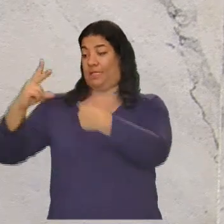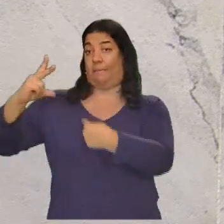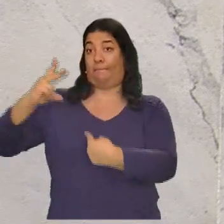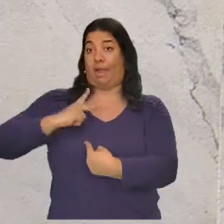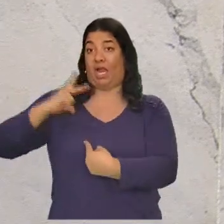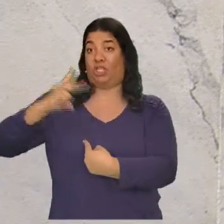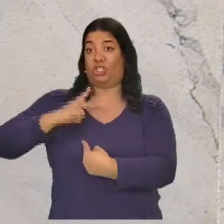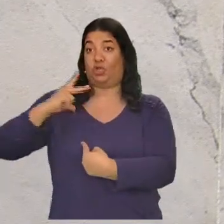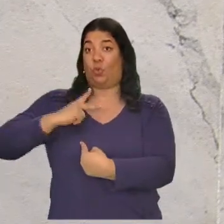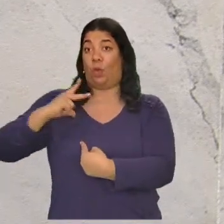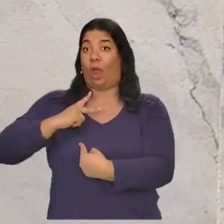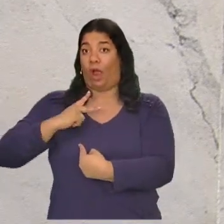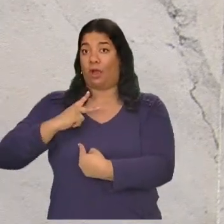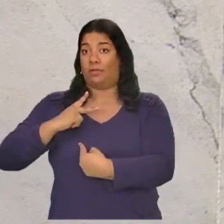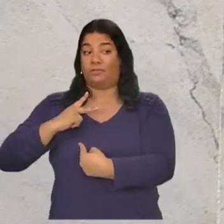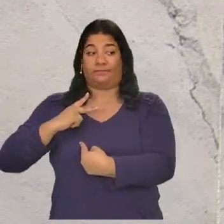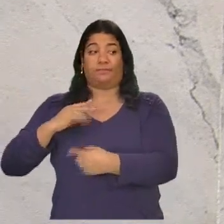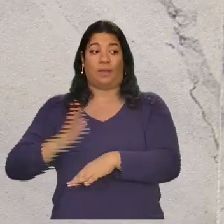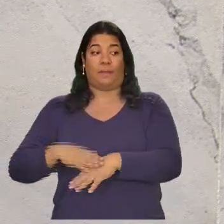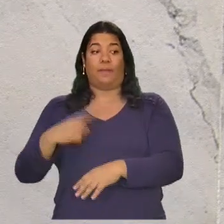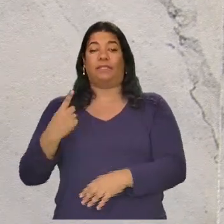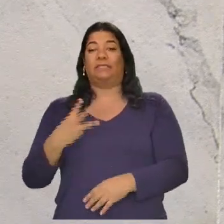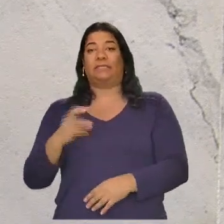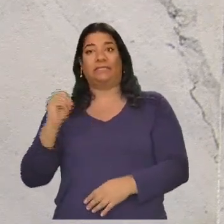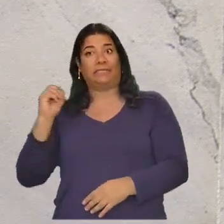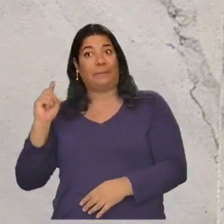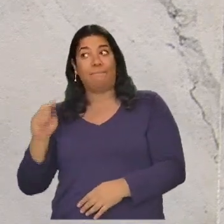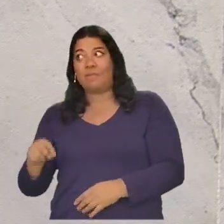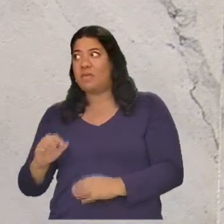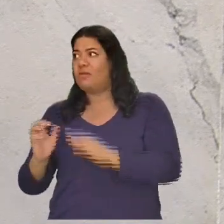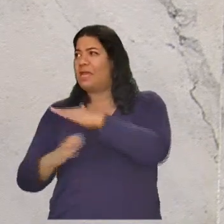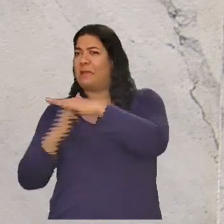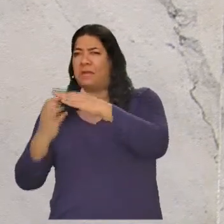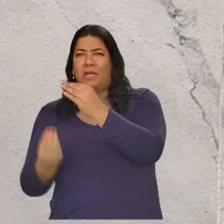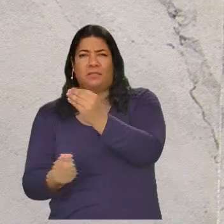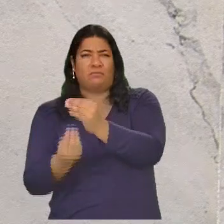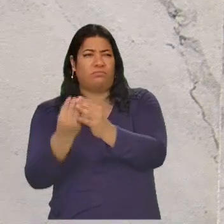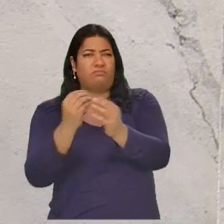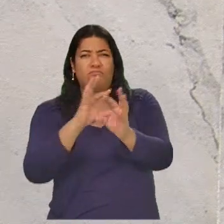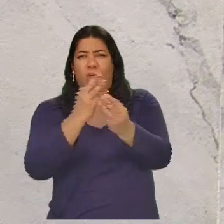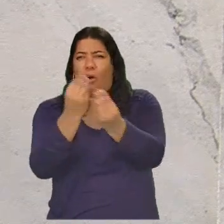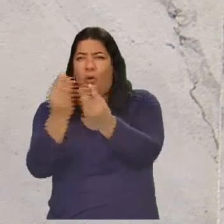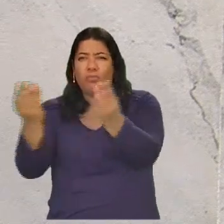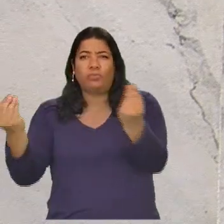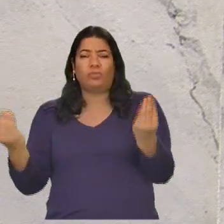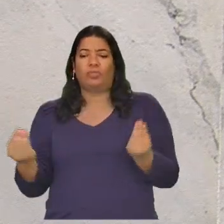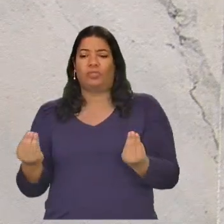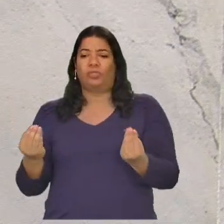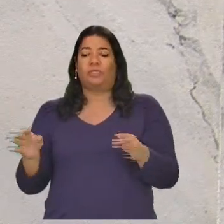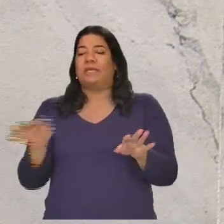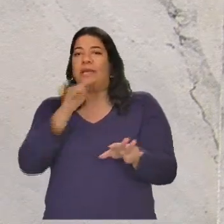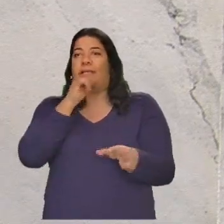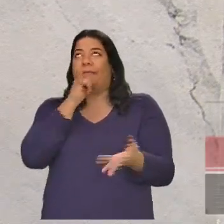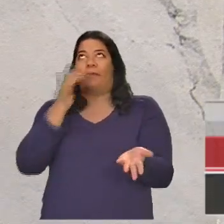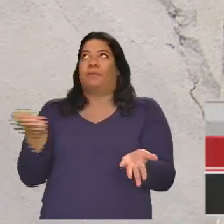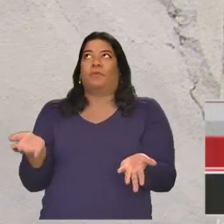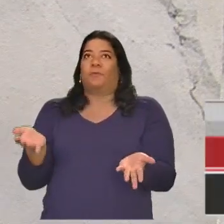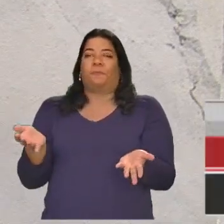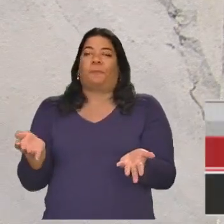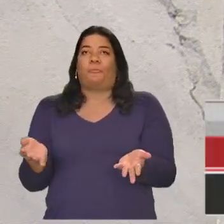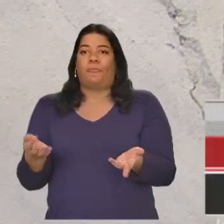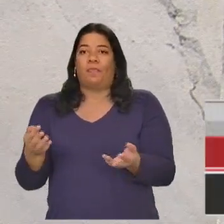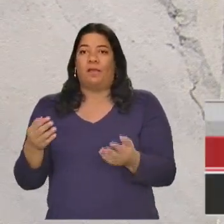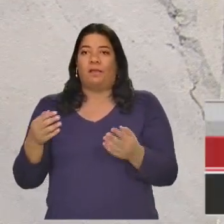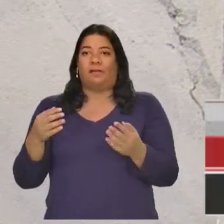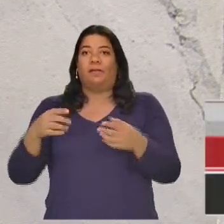de 30 empresas a anunciou agora que vai privatizar o zoológico que vai